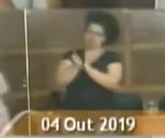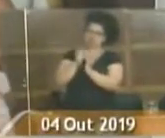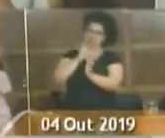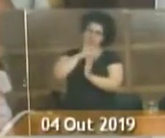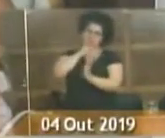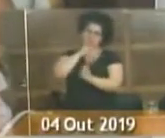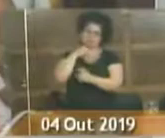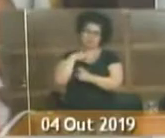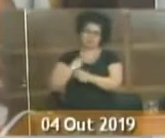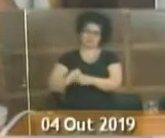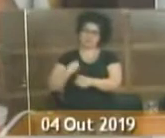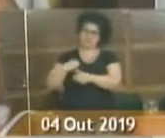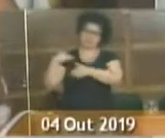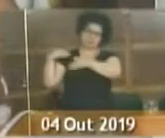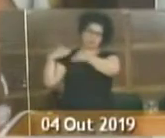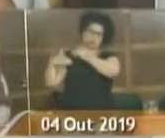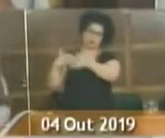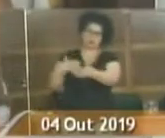a vida.